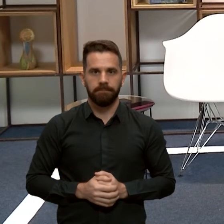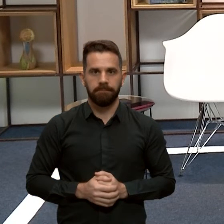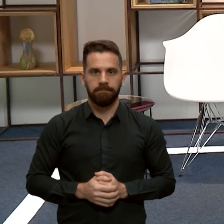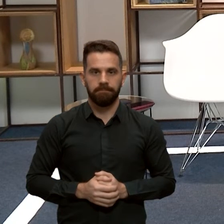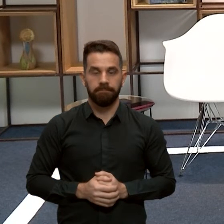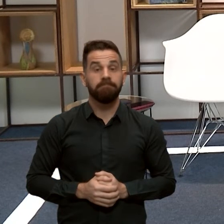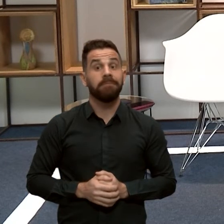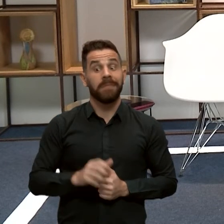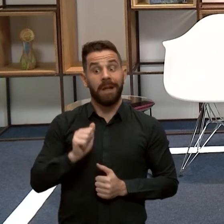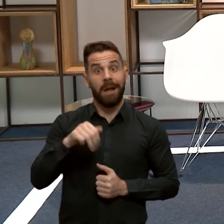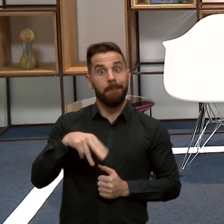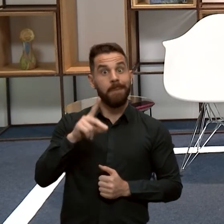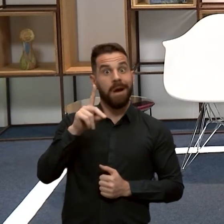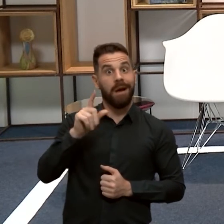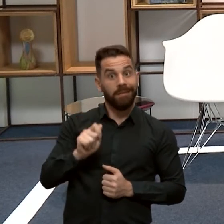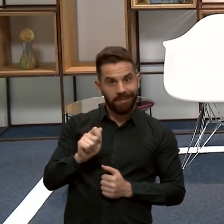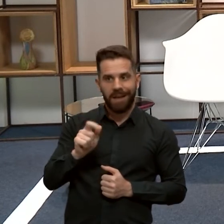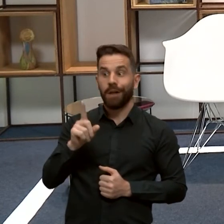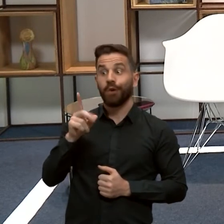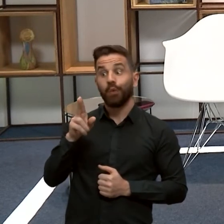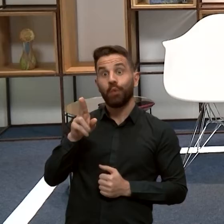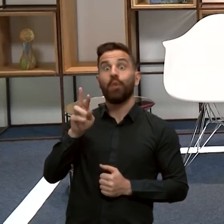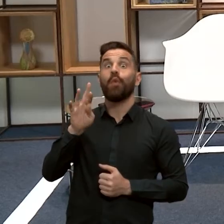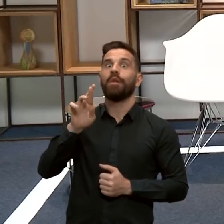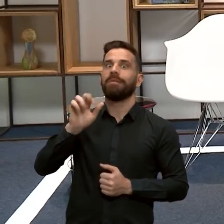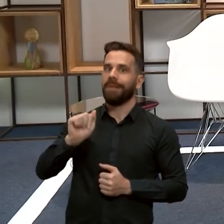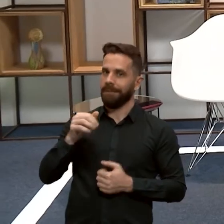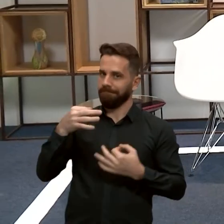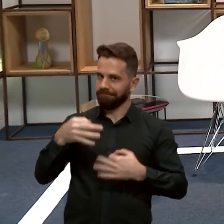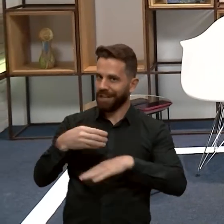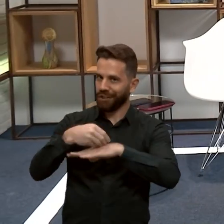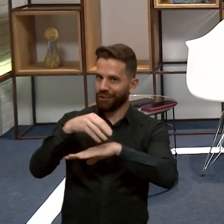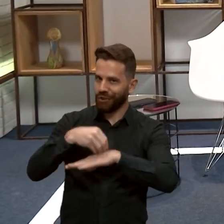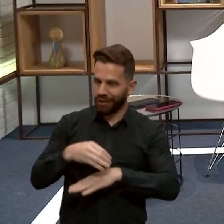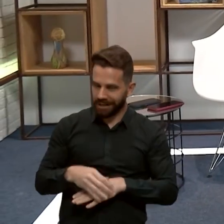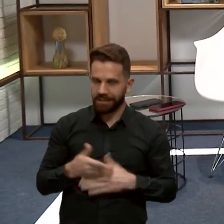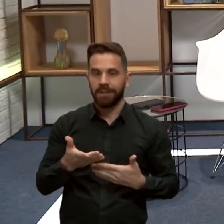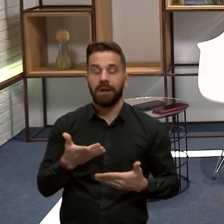A Amanda Dutra trouxe as dicas pra gente. E eu fico por